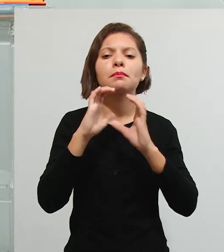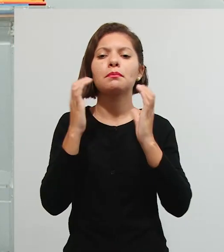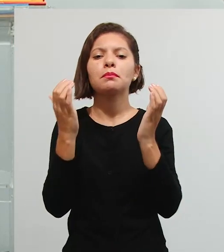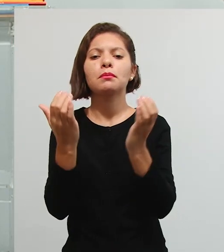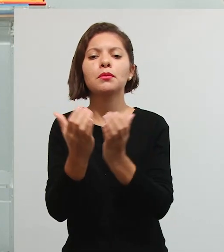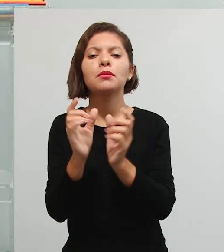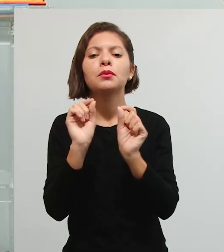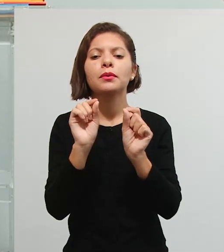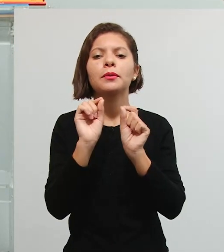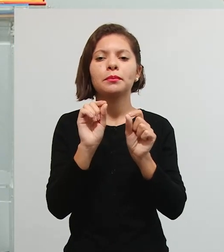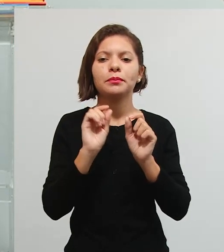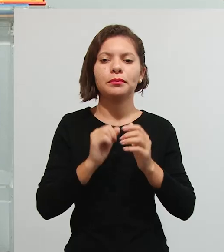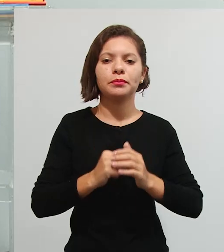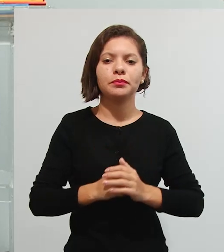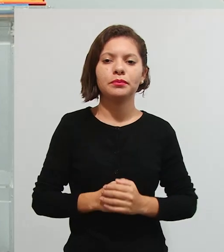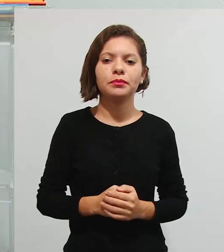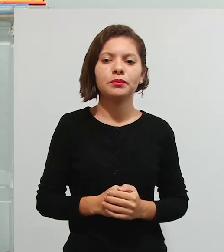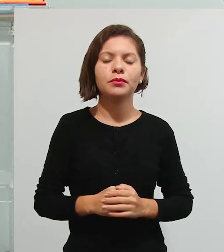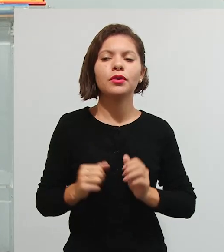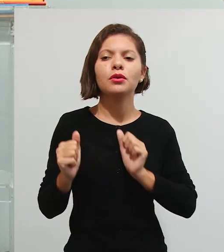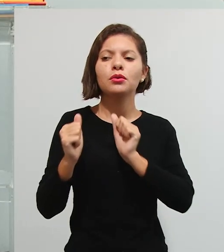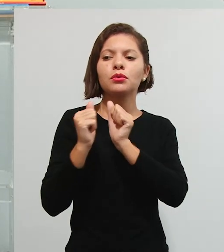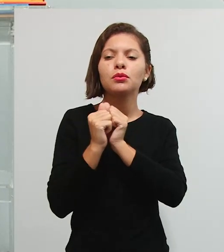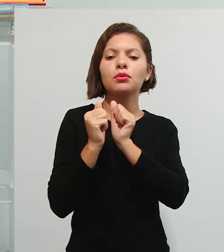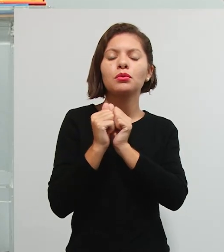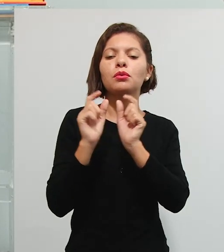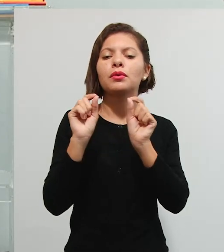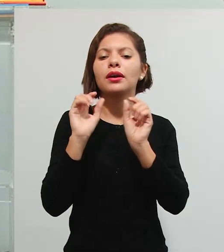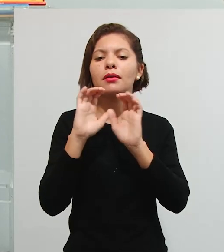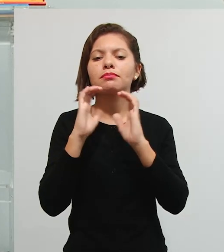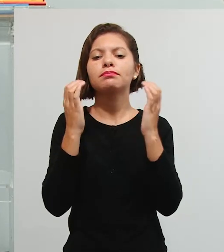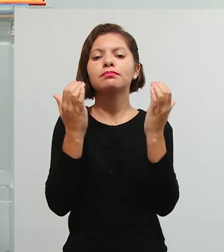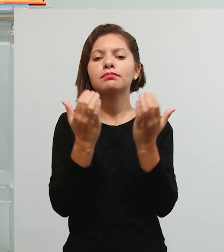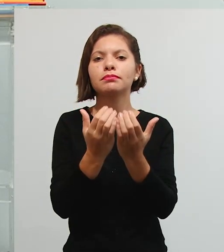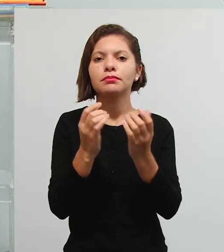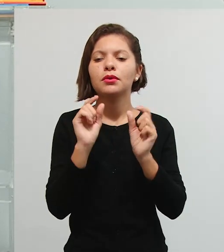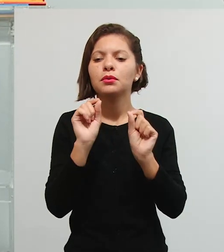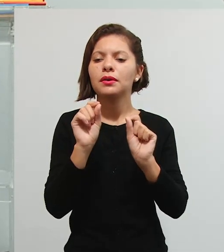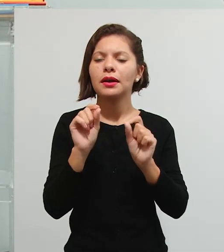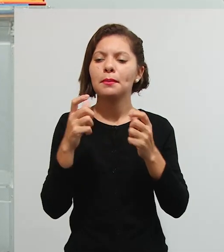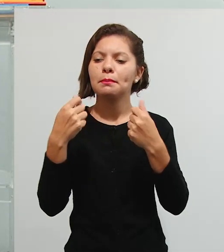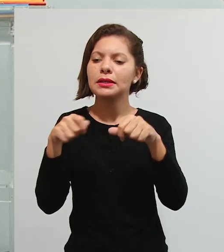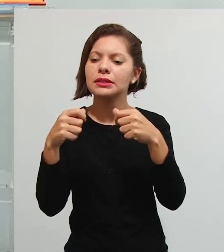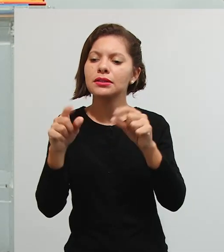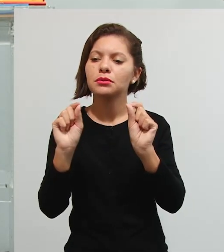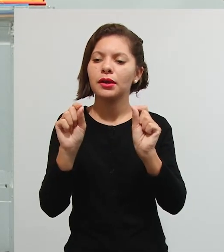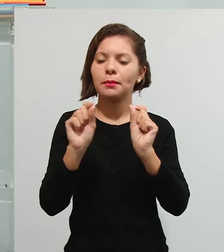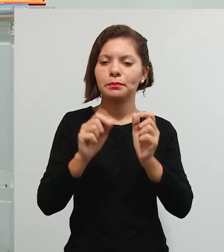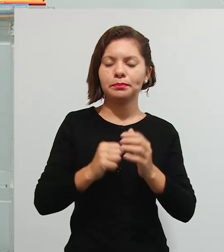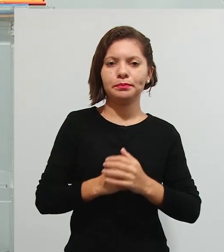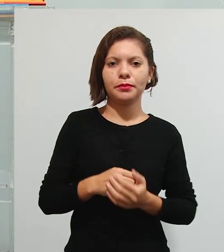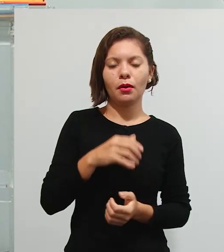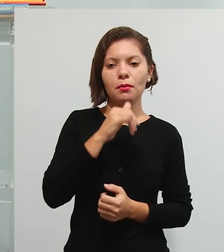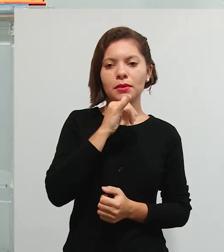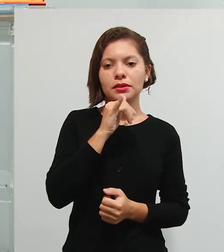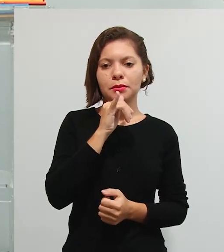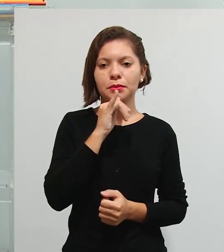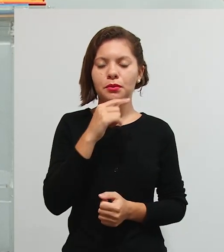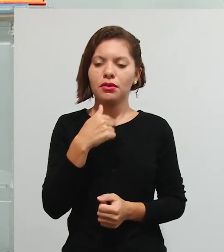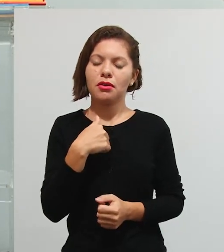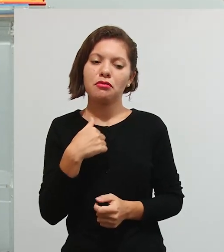mais? Então, é esse olhar que deve ser atendido quando você faz uma intervenção